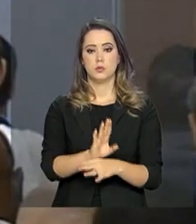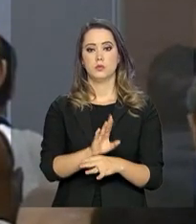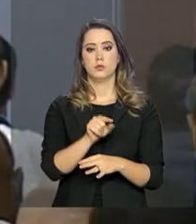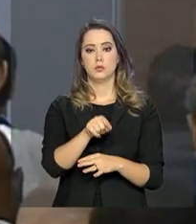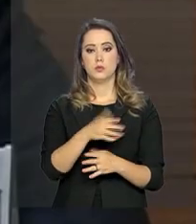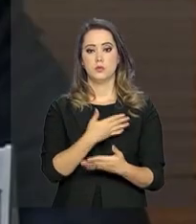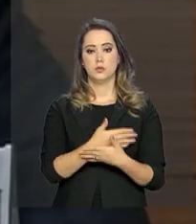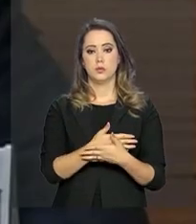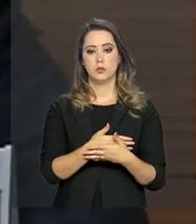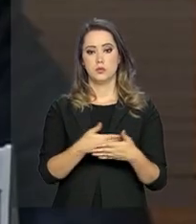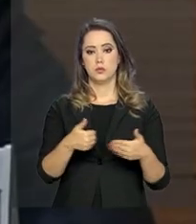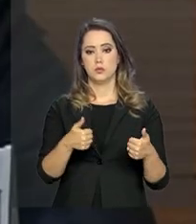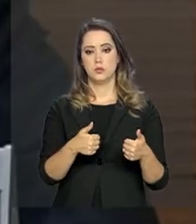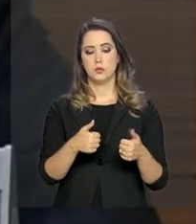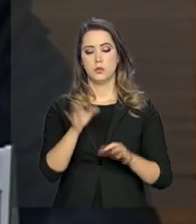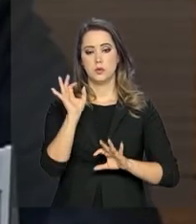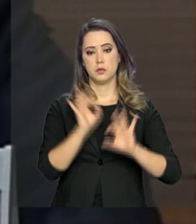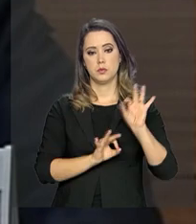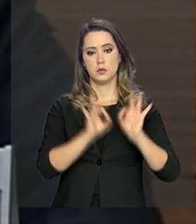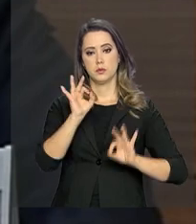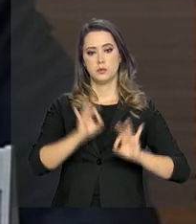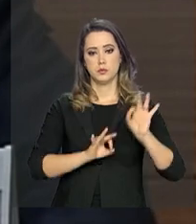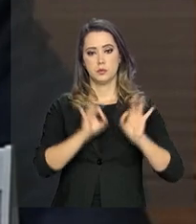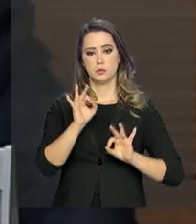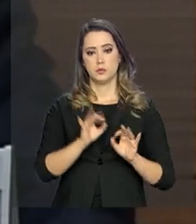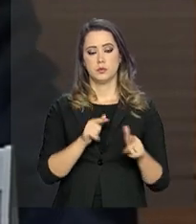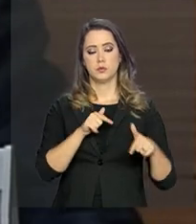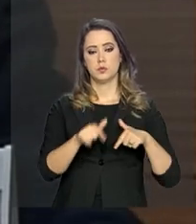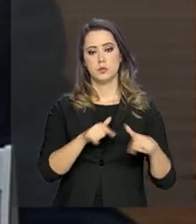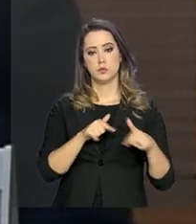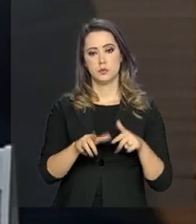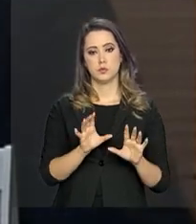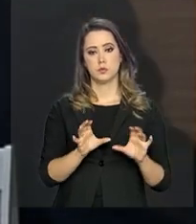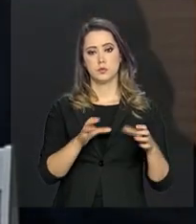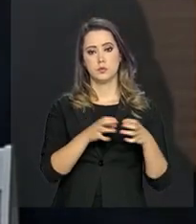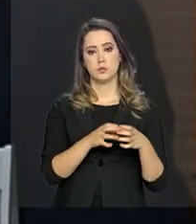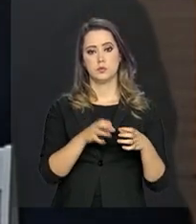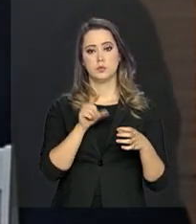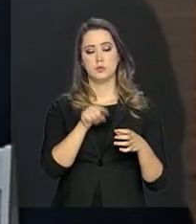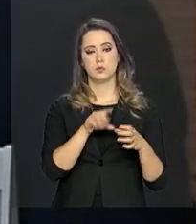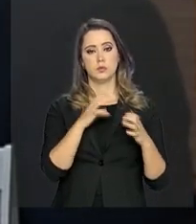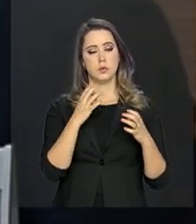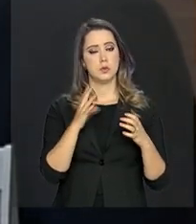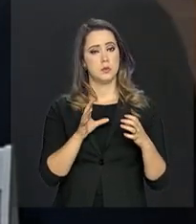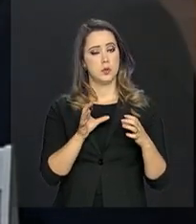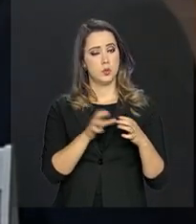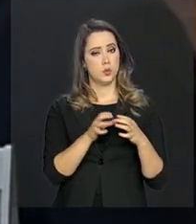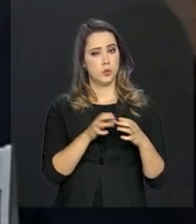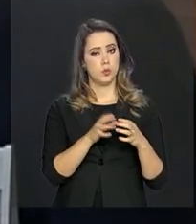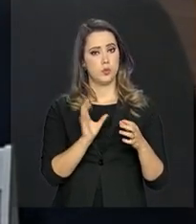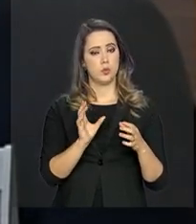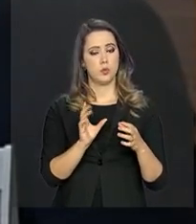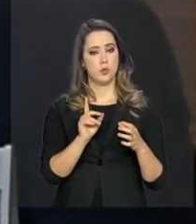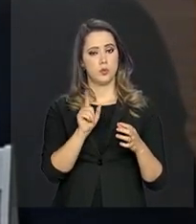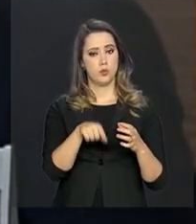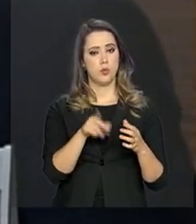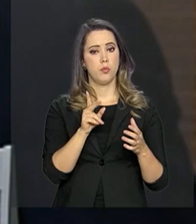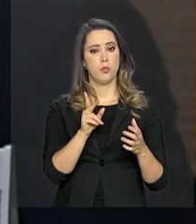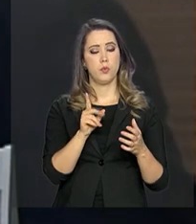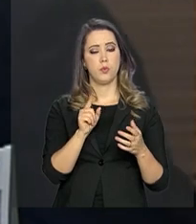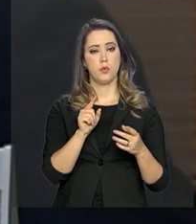melhor estruturar o trabalho da comunidade em torno de áreas concretas